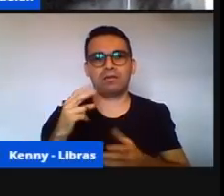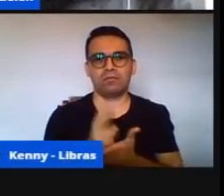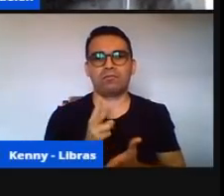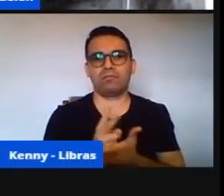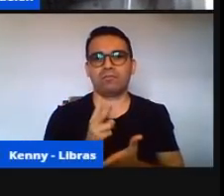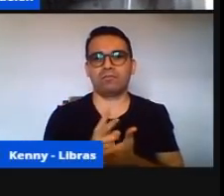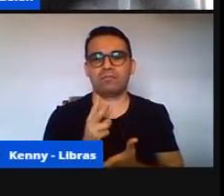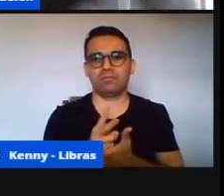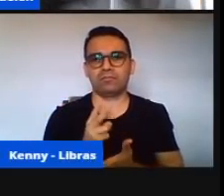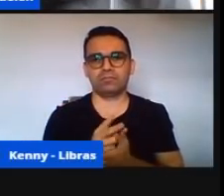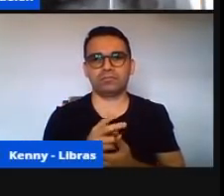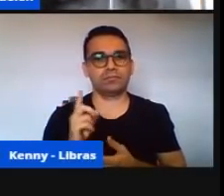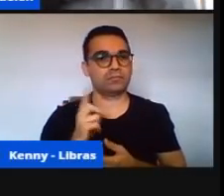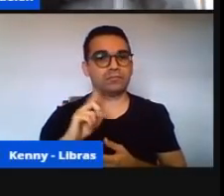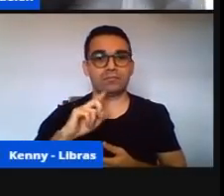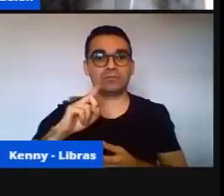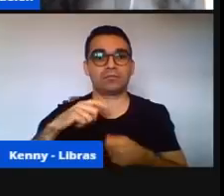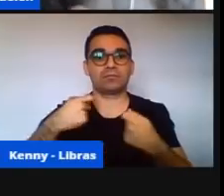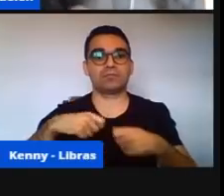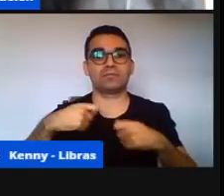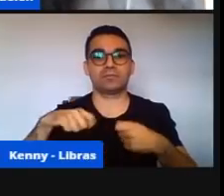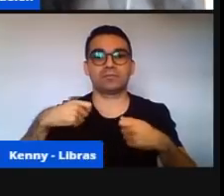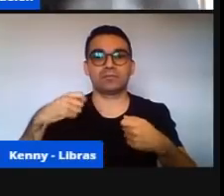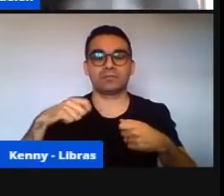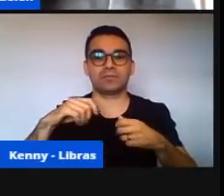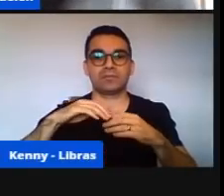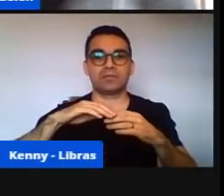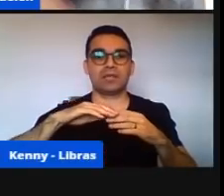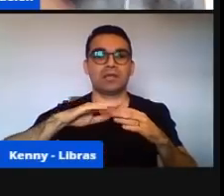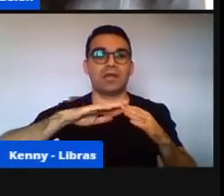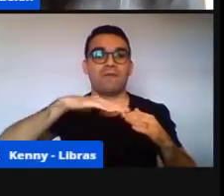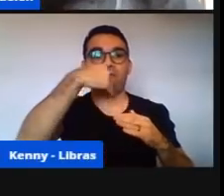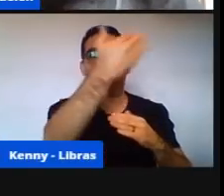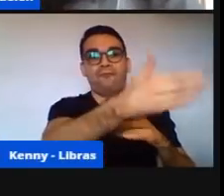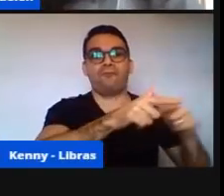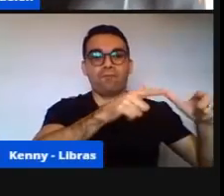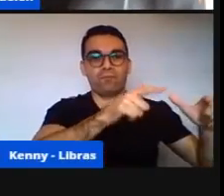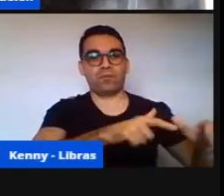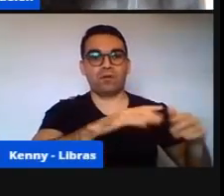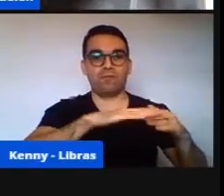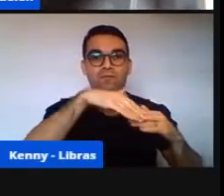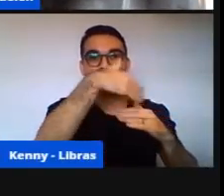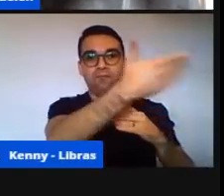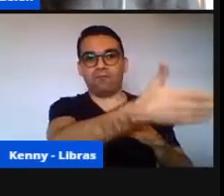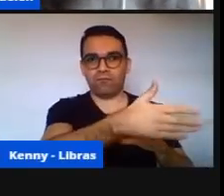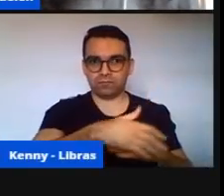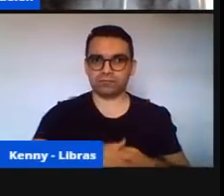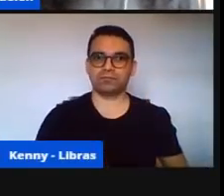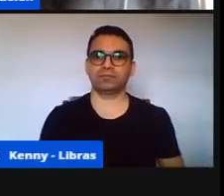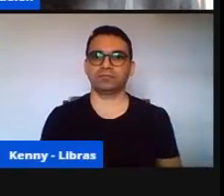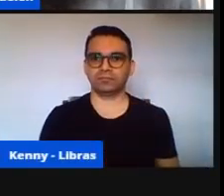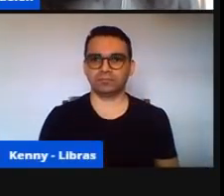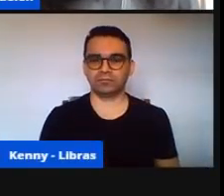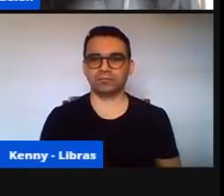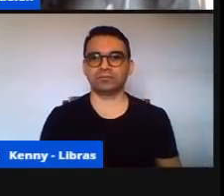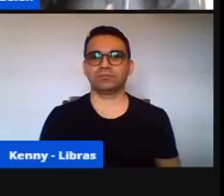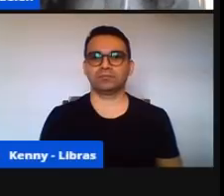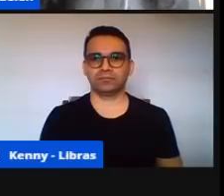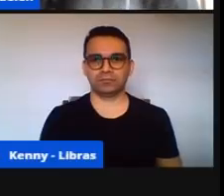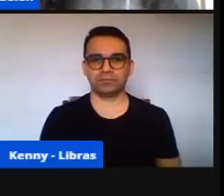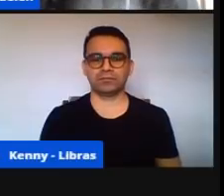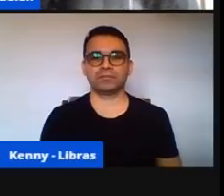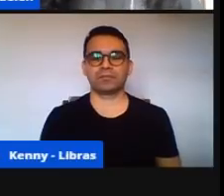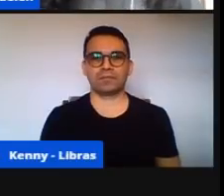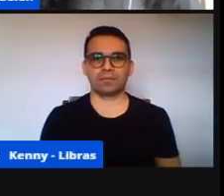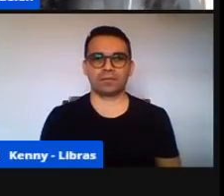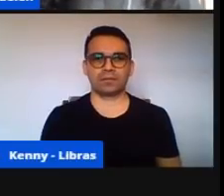produção, né? Existe a necessidade de utilizar ou comunicar alguém da família de vocês, então